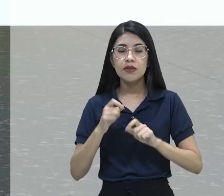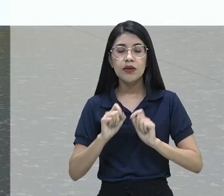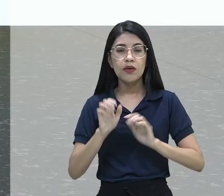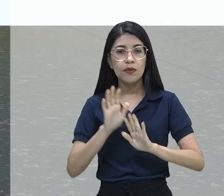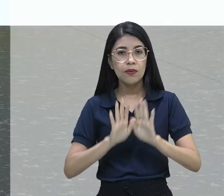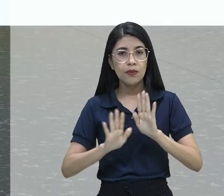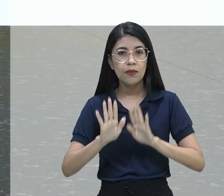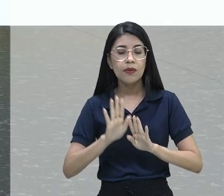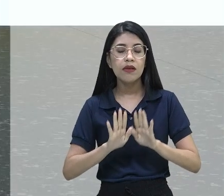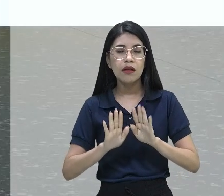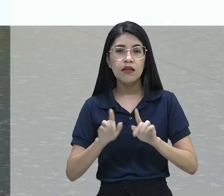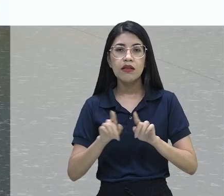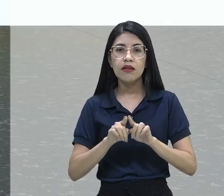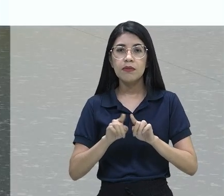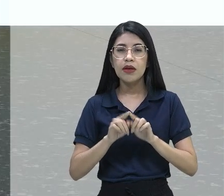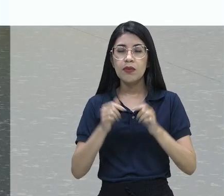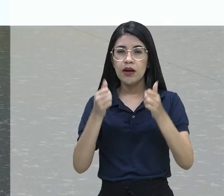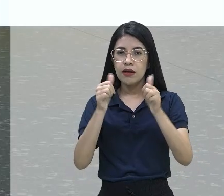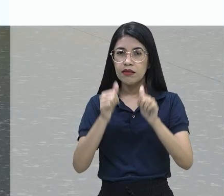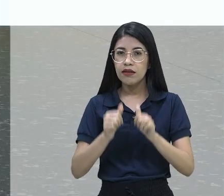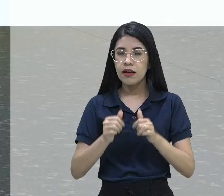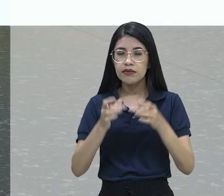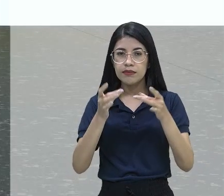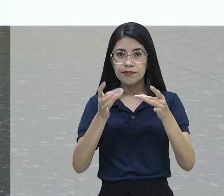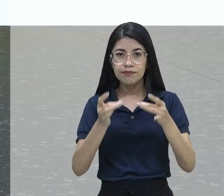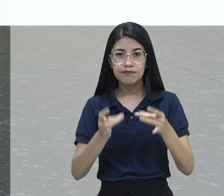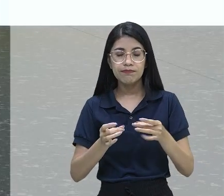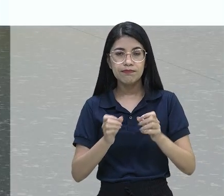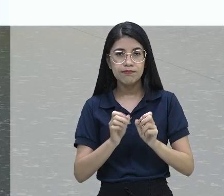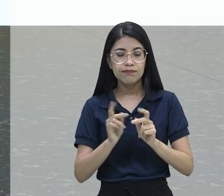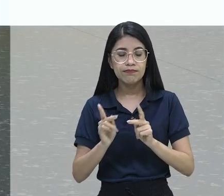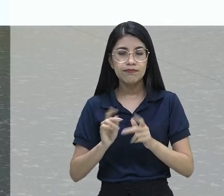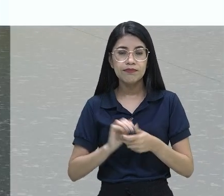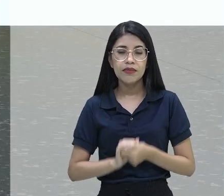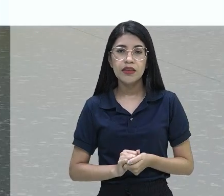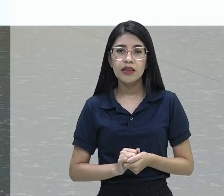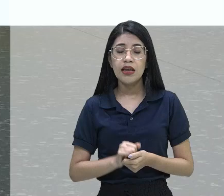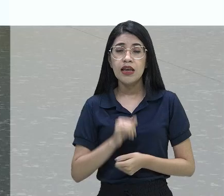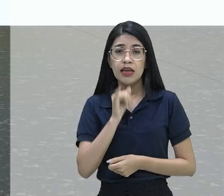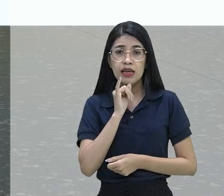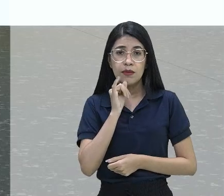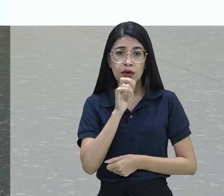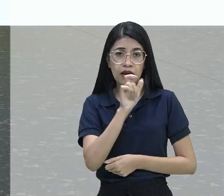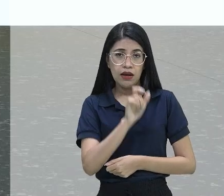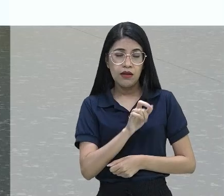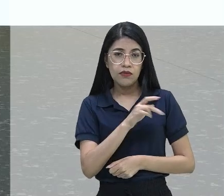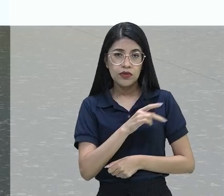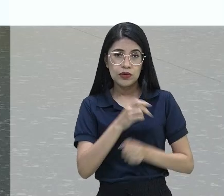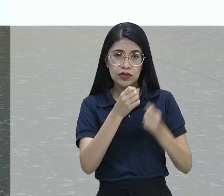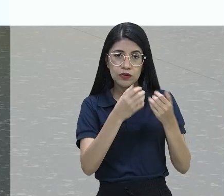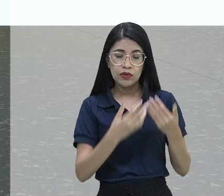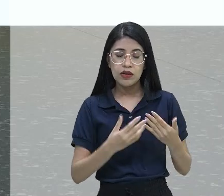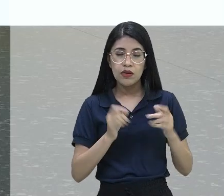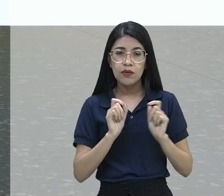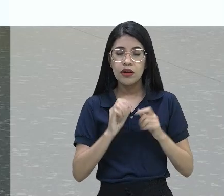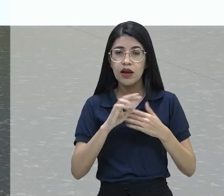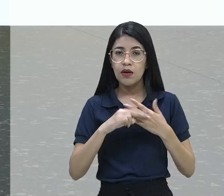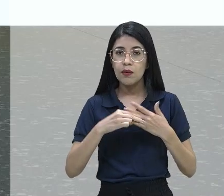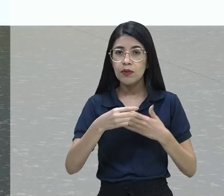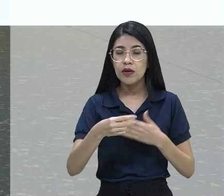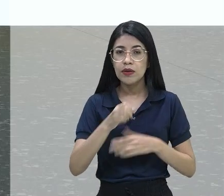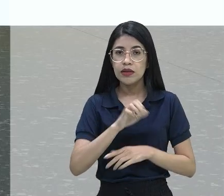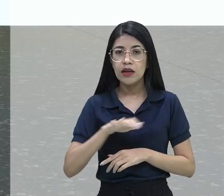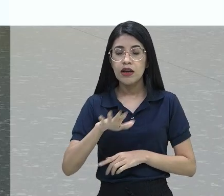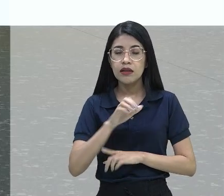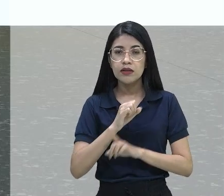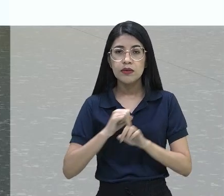cuidado, por isso estamos fazendo essa observação aqui, tá legal? Aí, como a professora falou, quais seriam as consequências sociais e econômicas se o